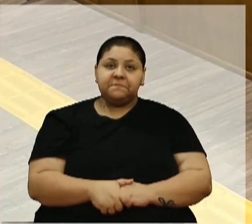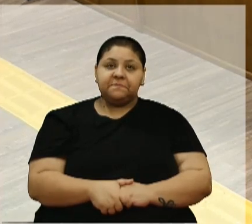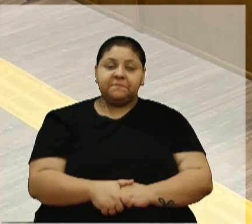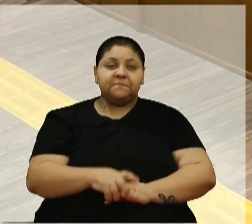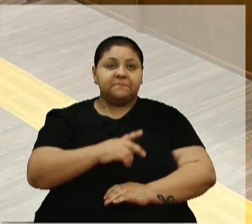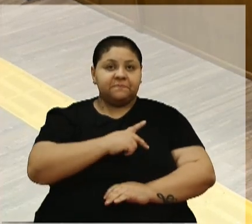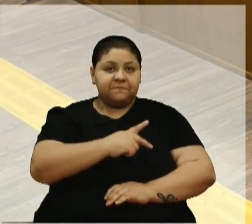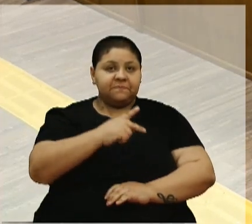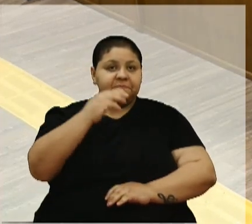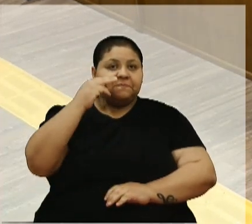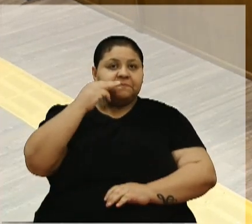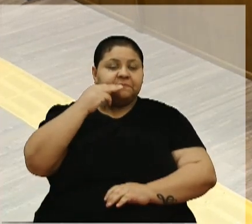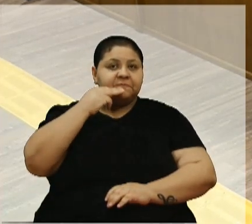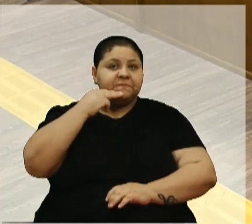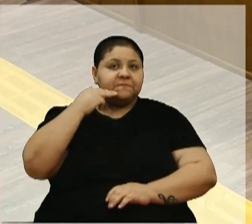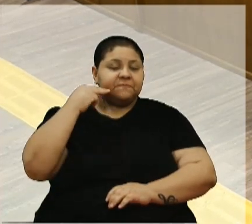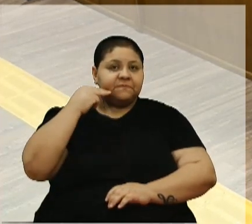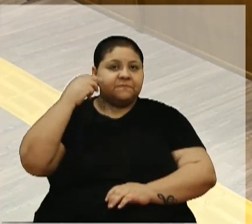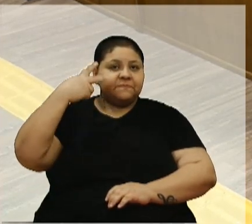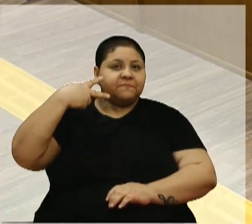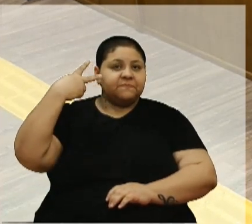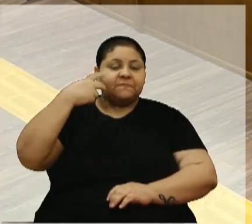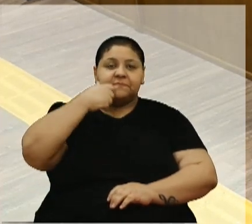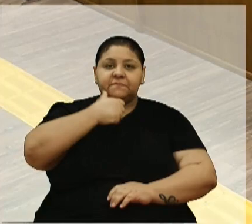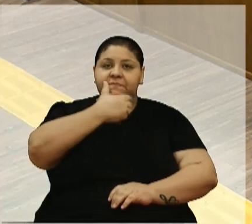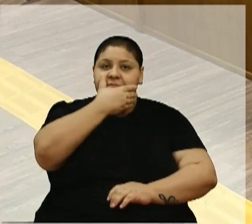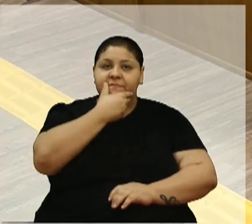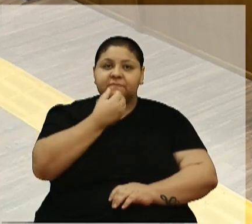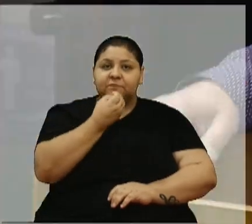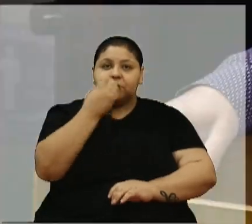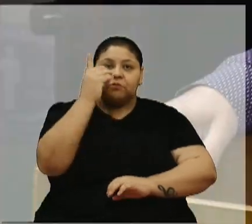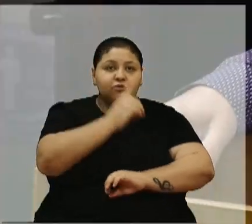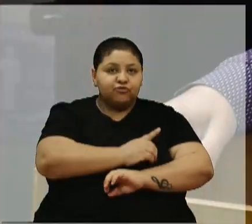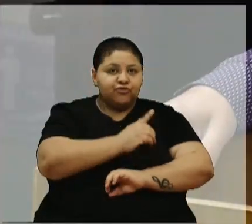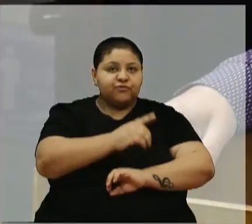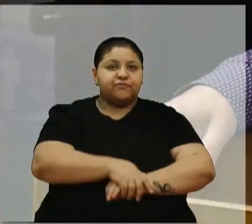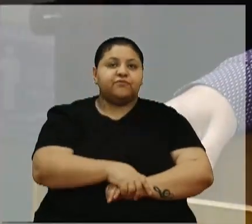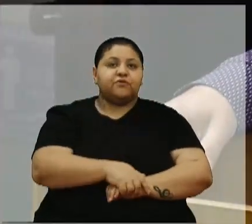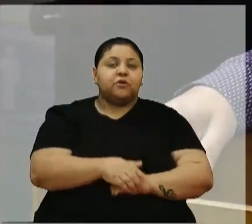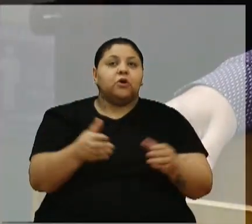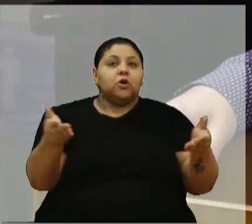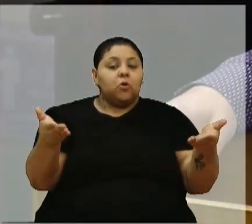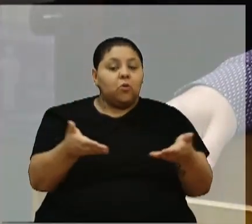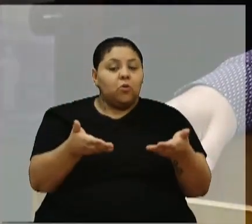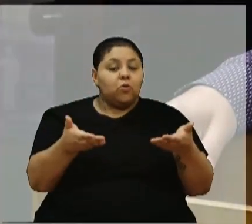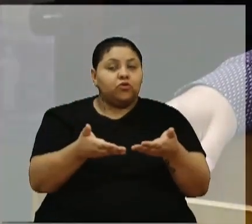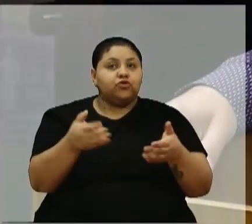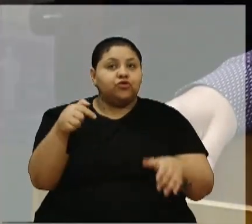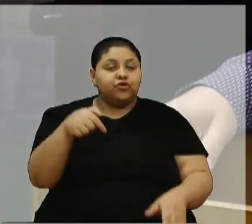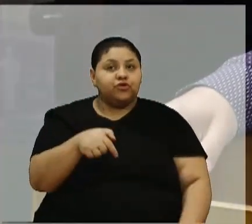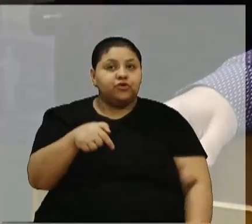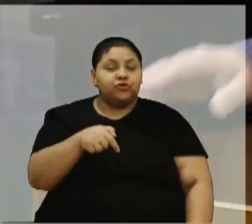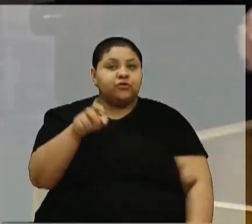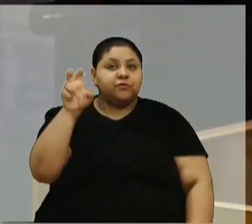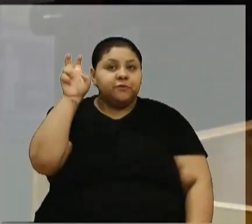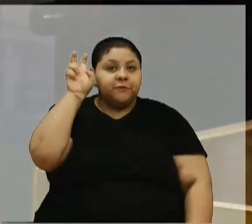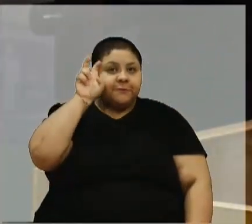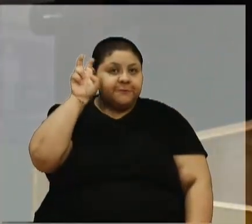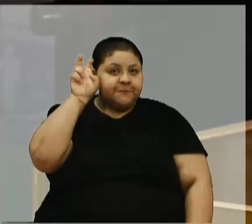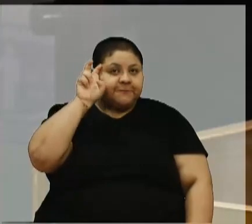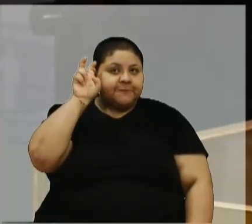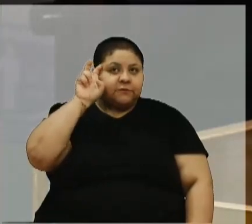Presidente Marisol Santos, colegas vereadores, vereadoras, bom dia. Cá estamos nessa quinta ensolarada,